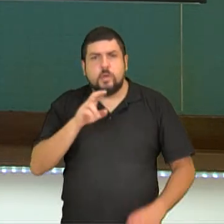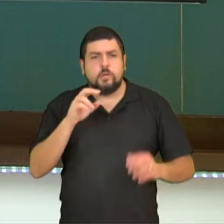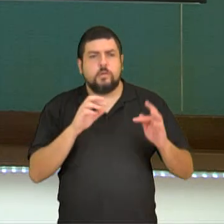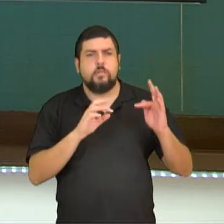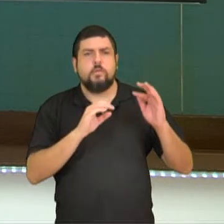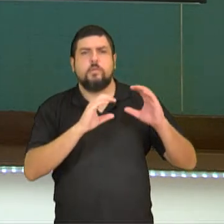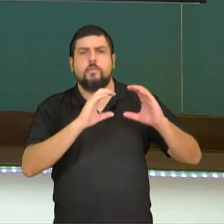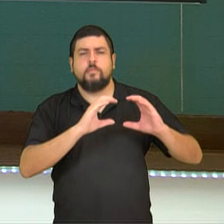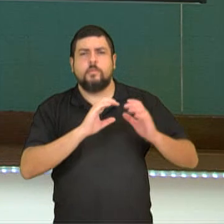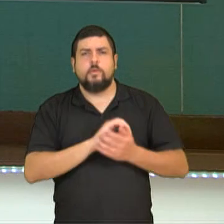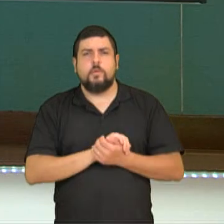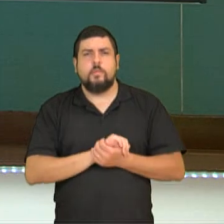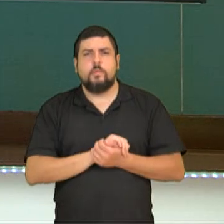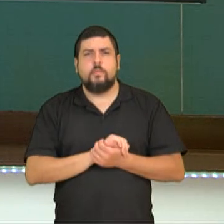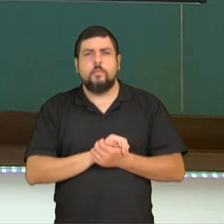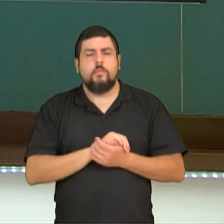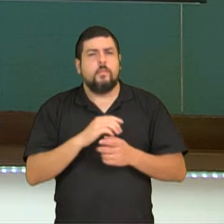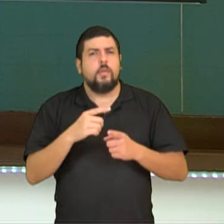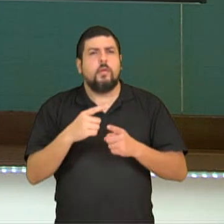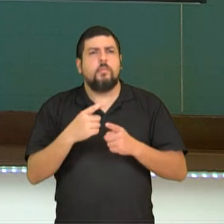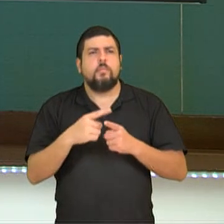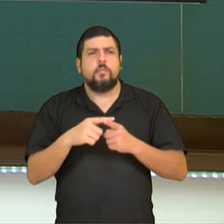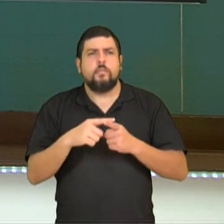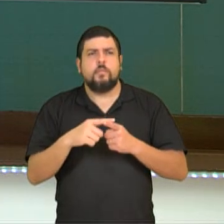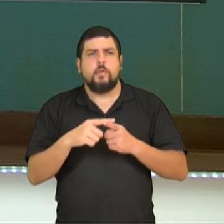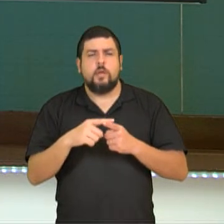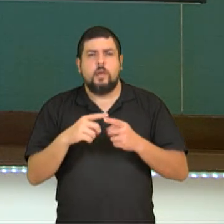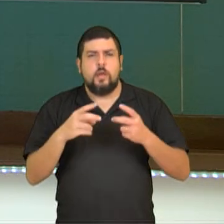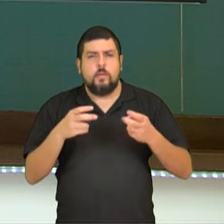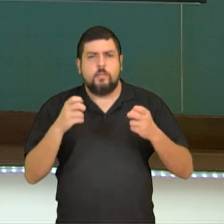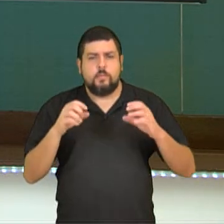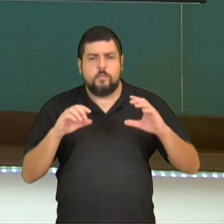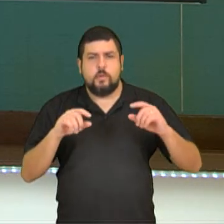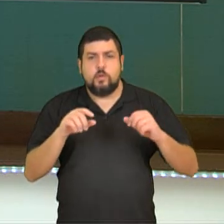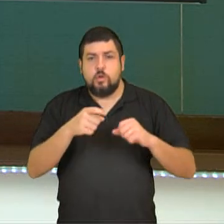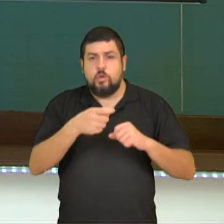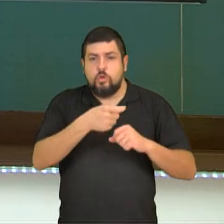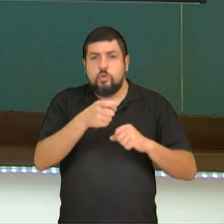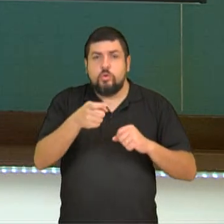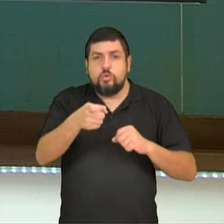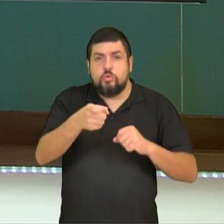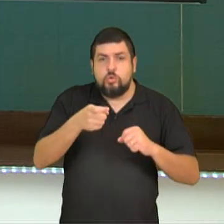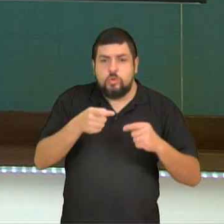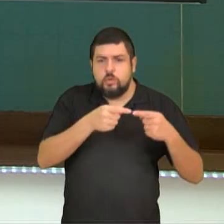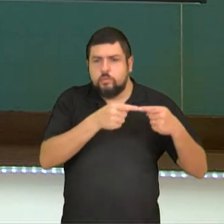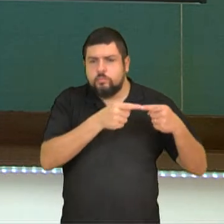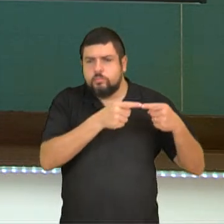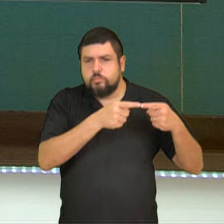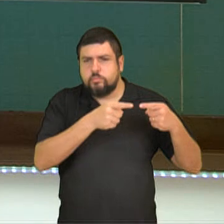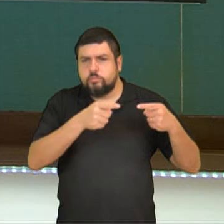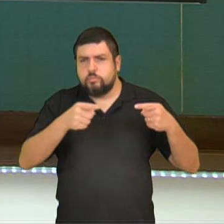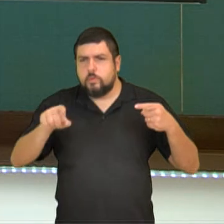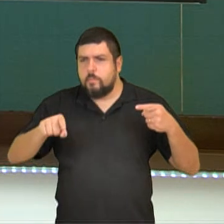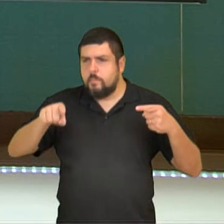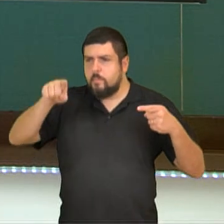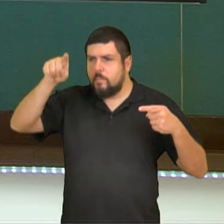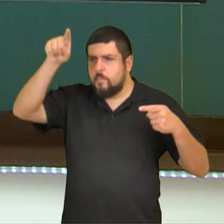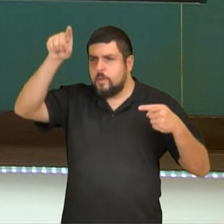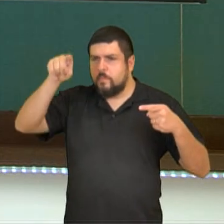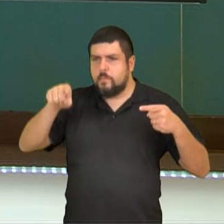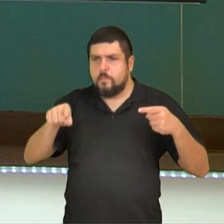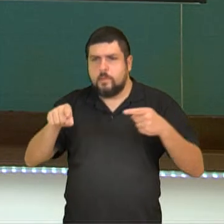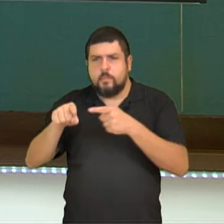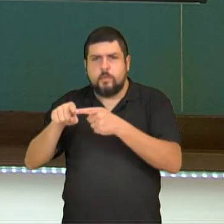gente pode verificar isso porque eles cortam ali, né, o eixo x, que é o eixo horizontal. Então, todo pontinho que tiver